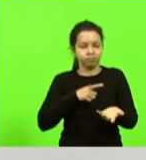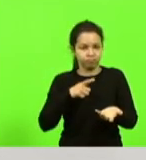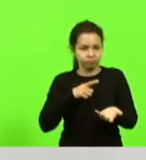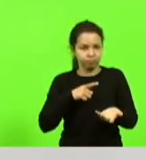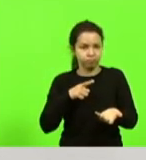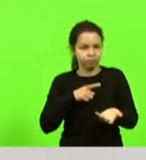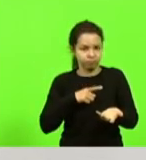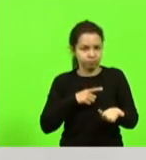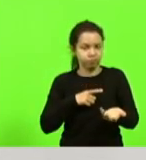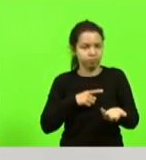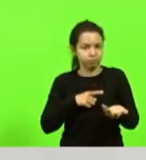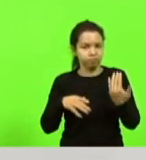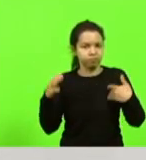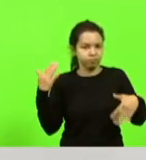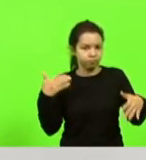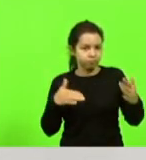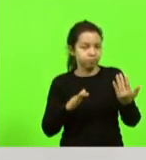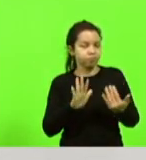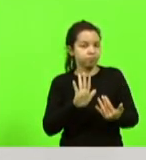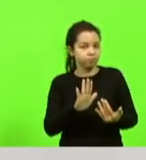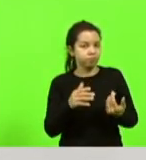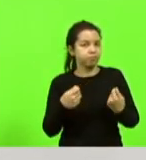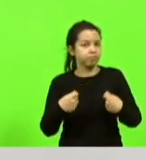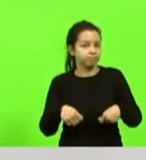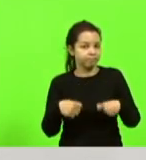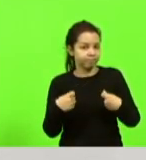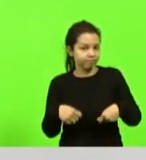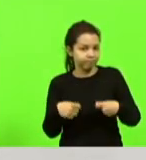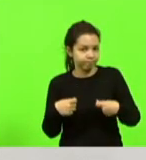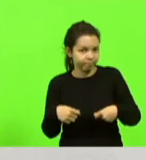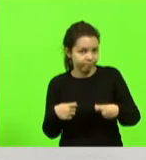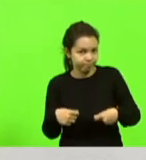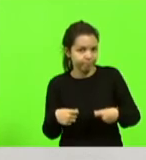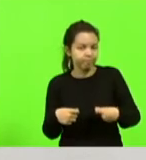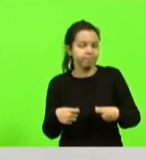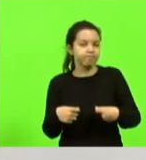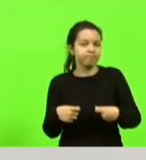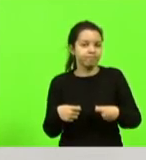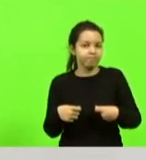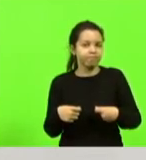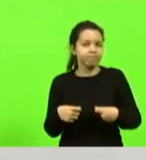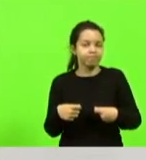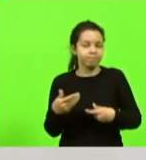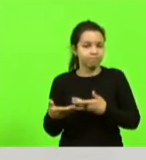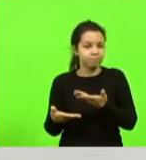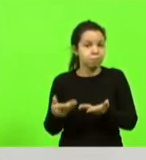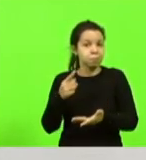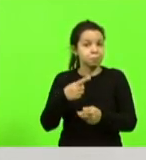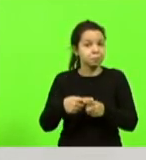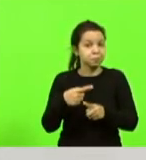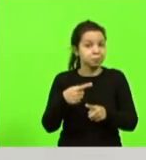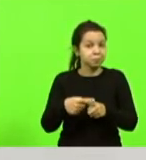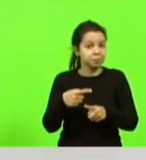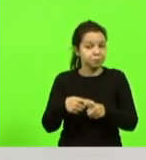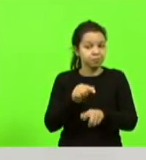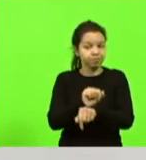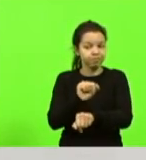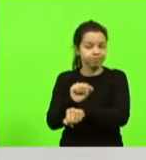está deixando de ser praticada naquele local ali, porque está se tornando extremamente perigoso. Somente